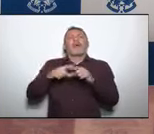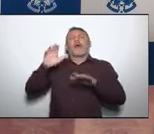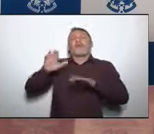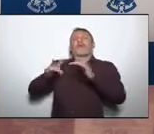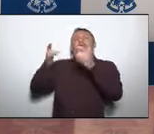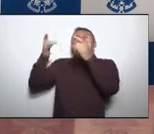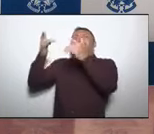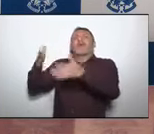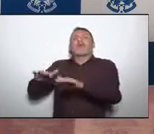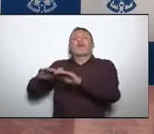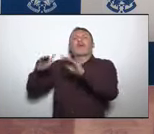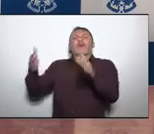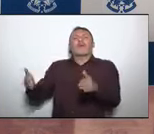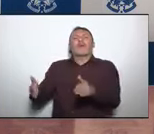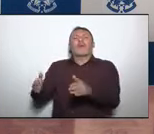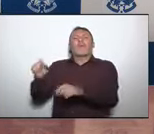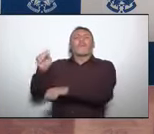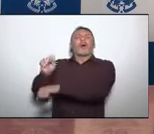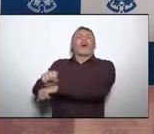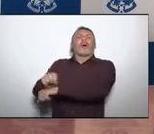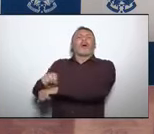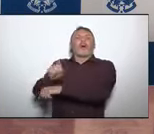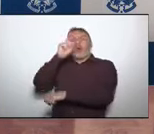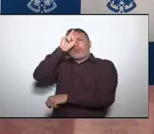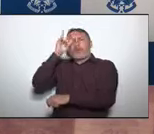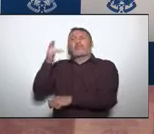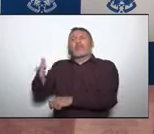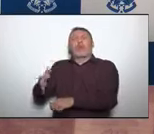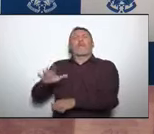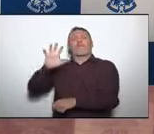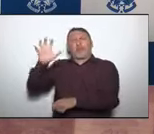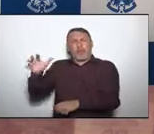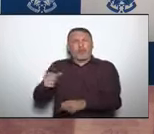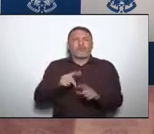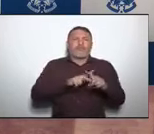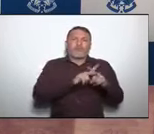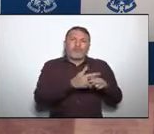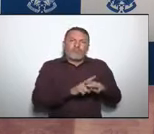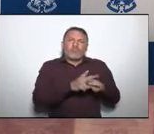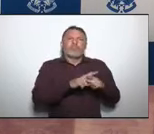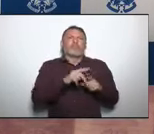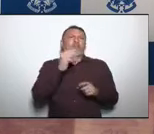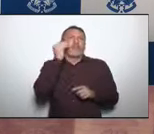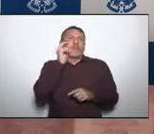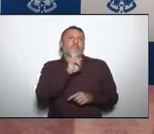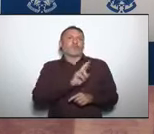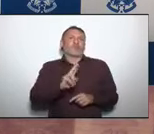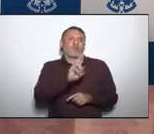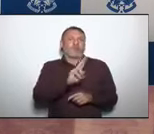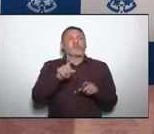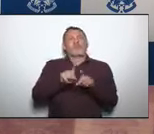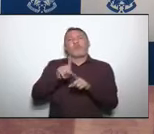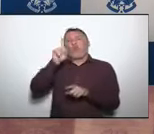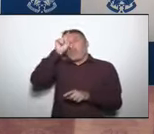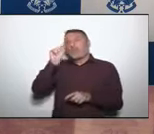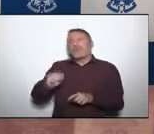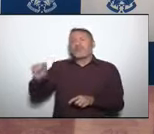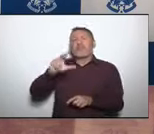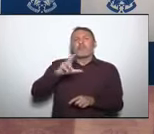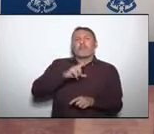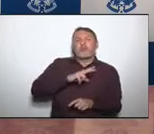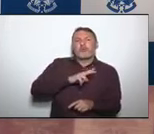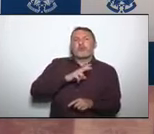parados, seja em hospitais do nossos hospitais, seja em hospital também filantrópico, em hospitais privados,